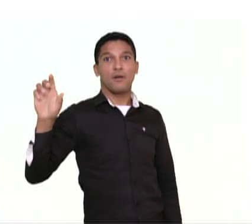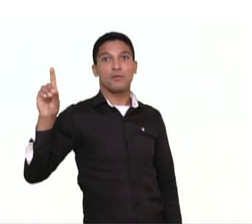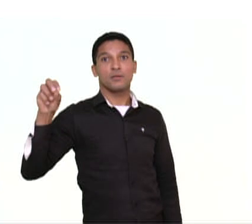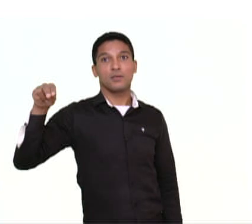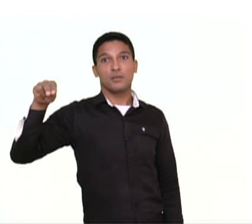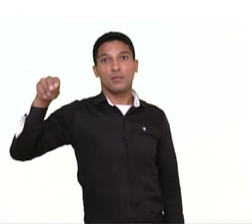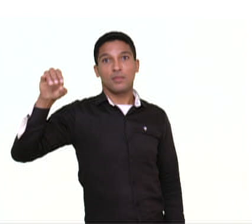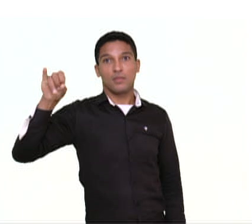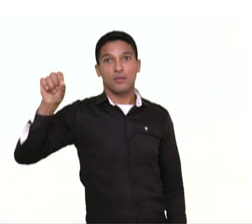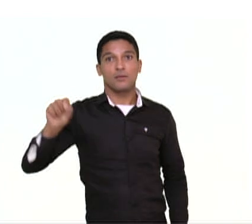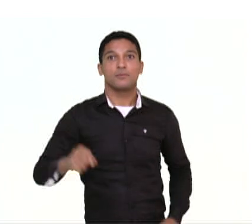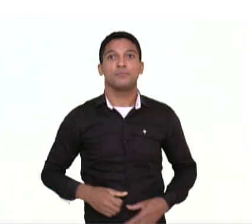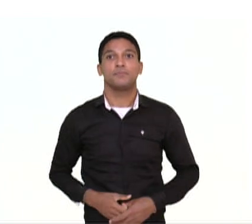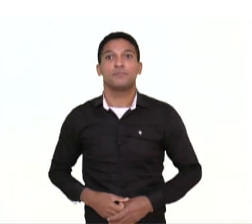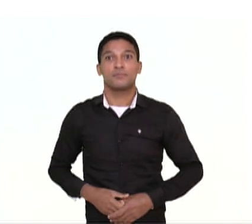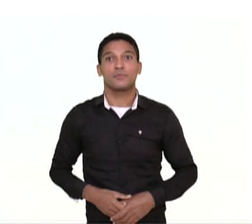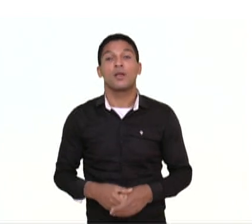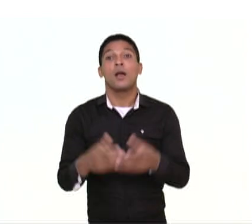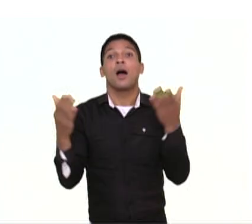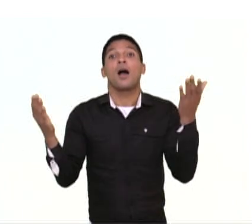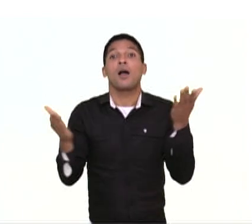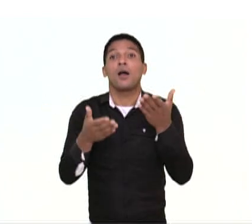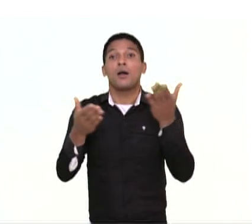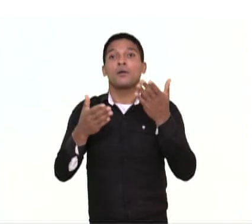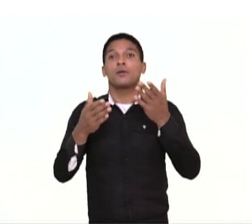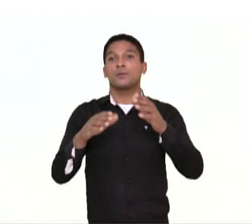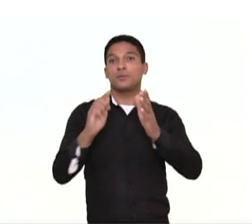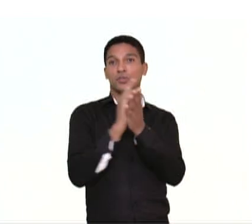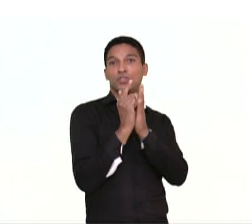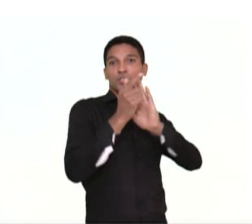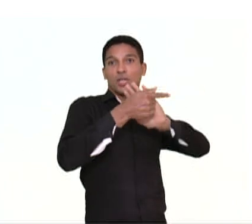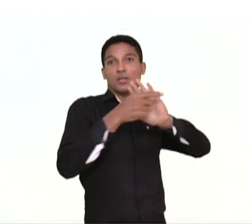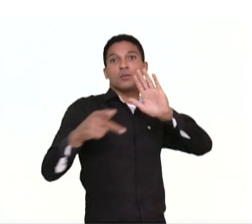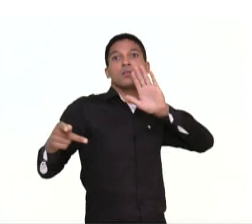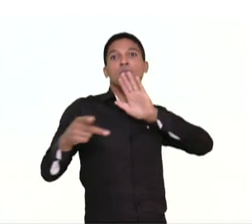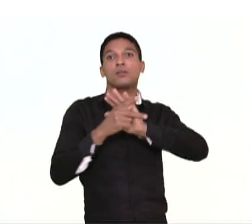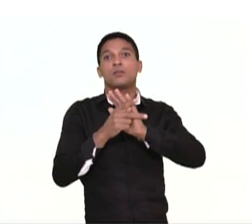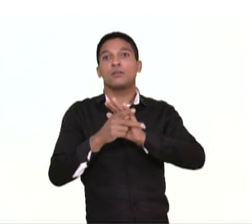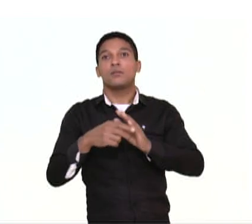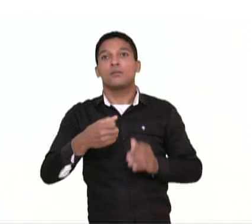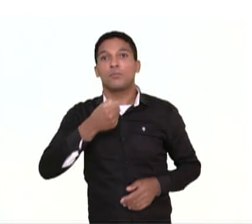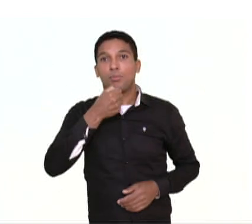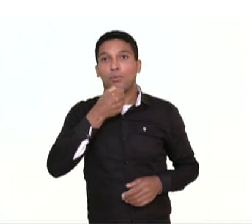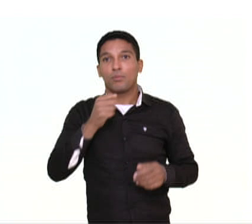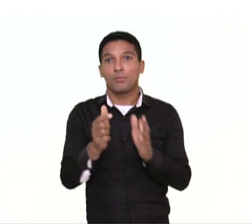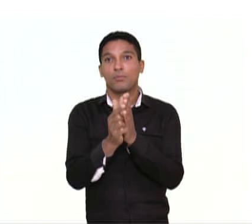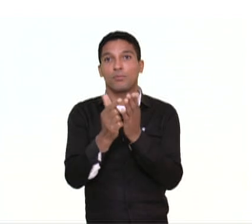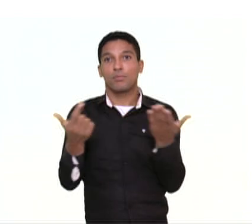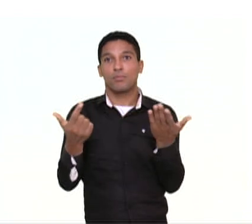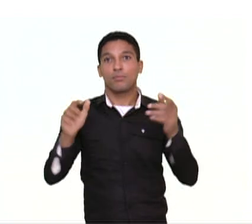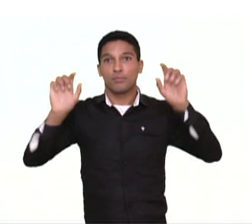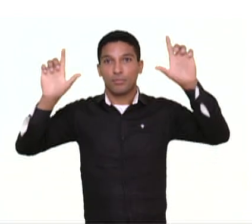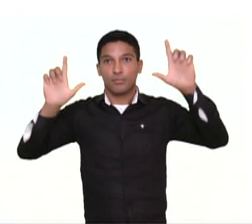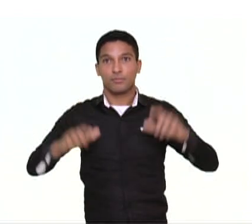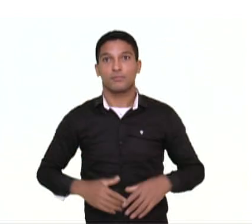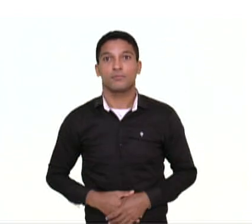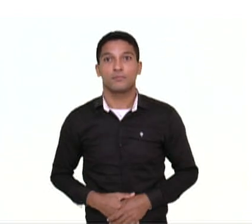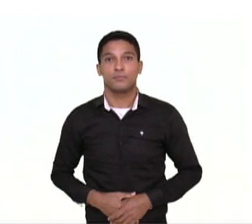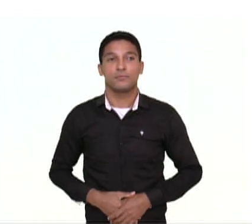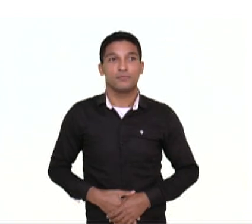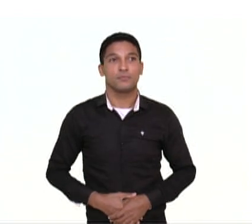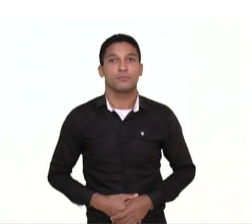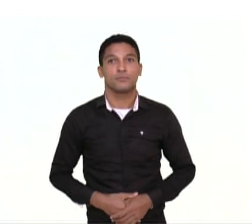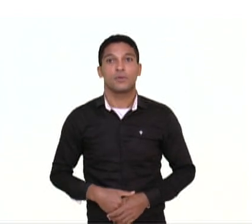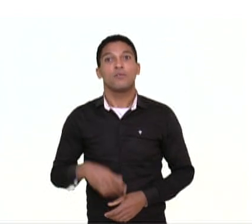75 do gênero reportagem. Olha só, os objetivos da nossa aula hoje é o seguinte: diferenciar os temas